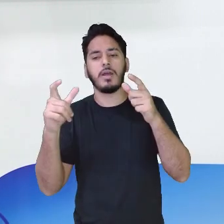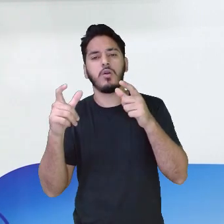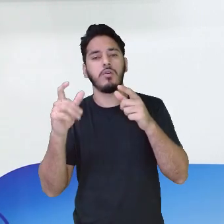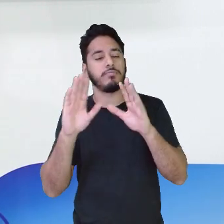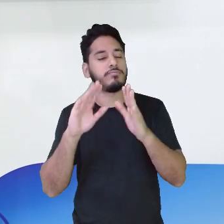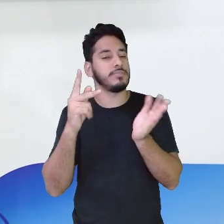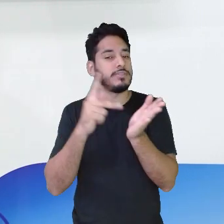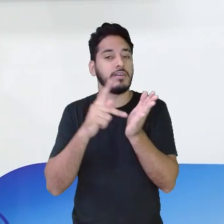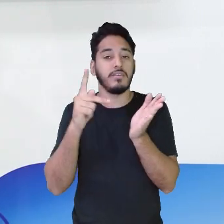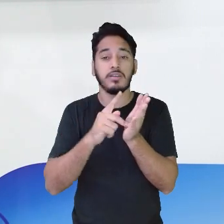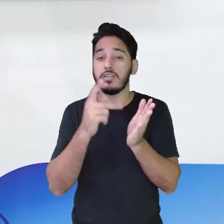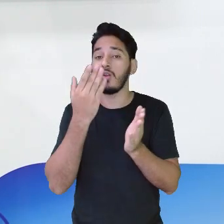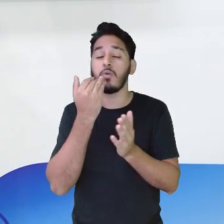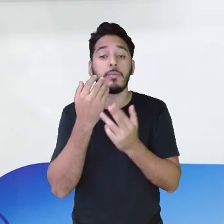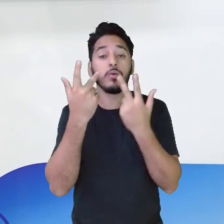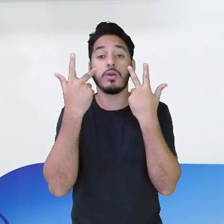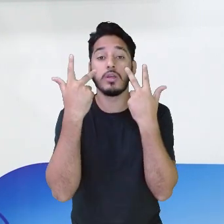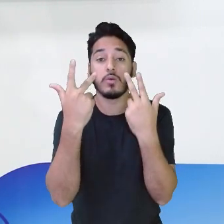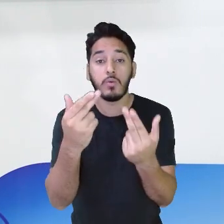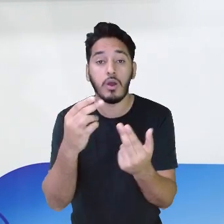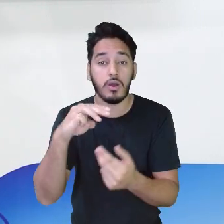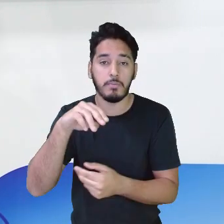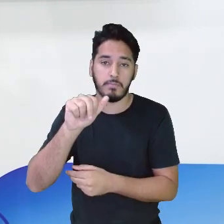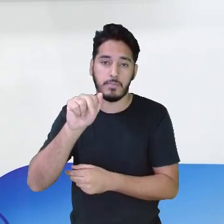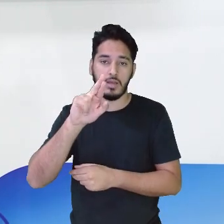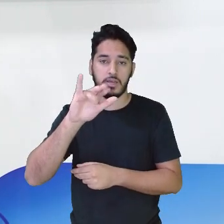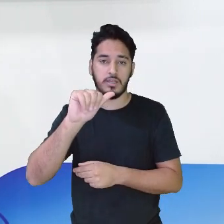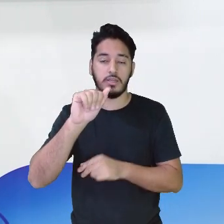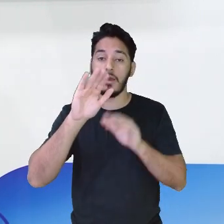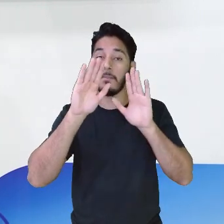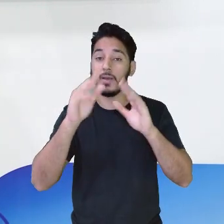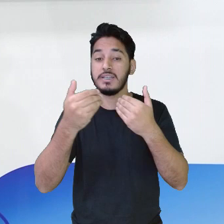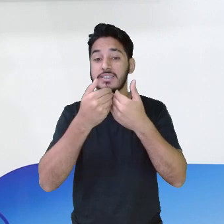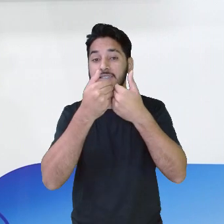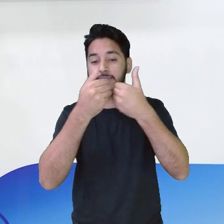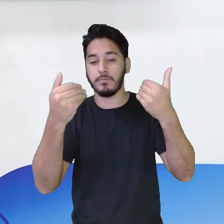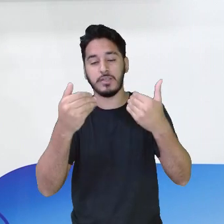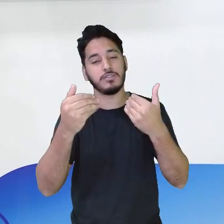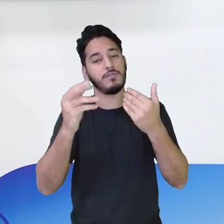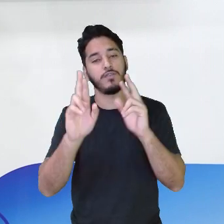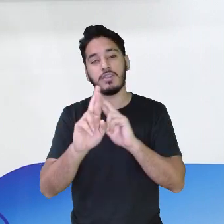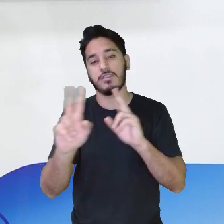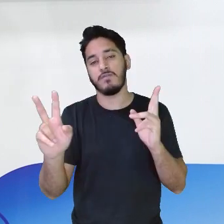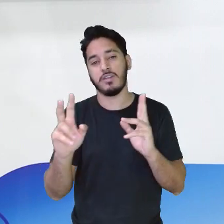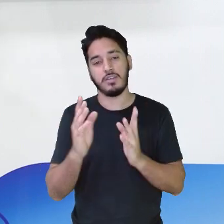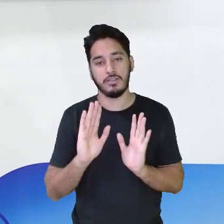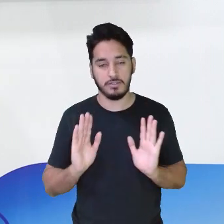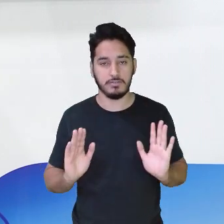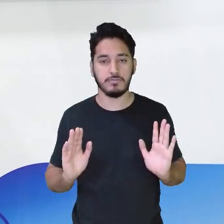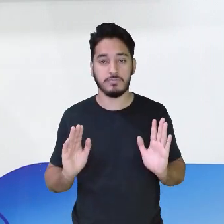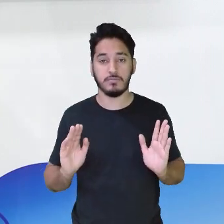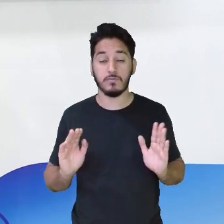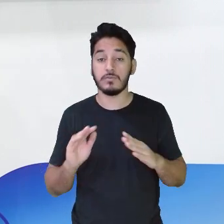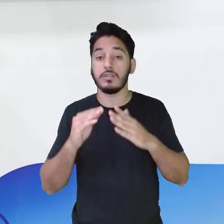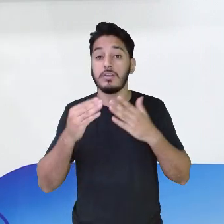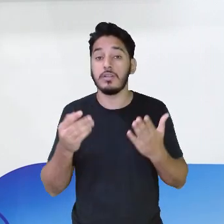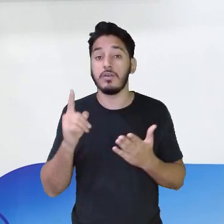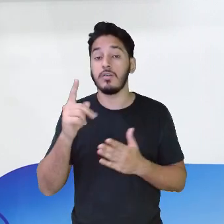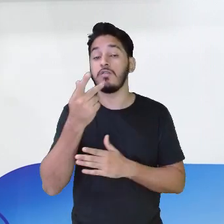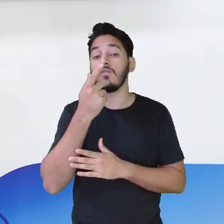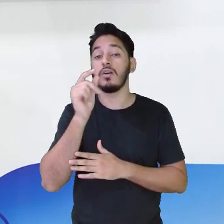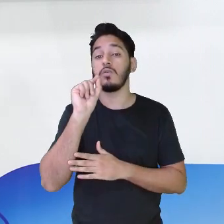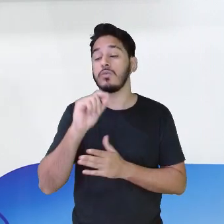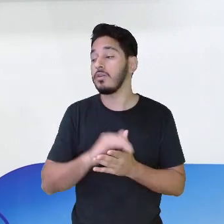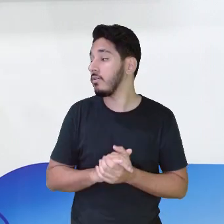ele comeu a mesma quantidade que ela. Só que a divisão foi feita diferente. Então, eu digo